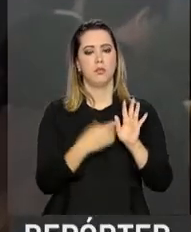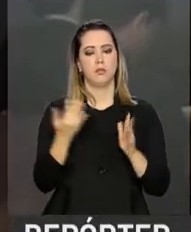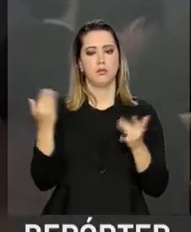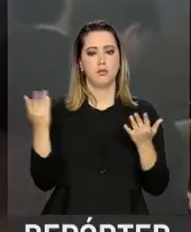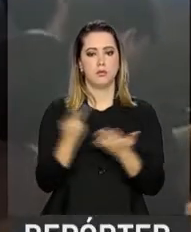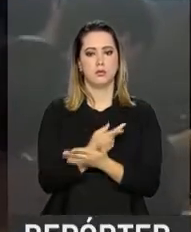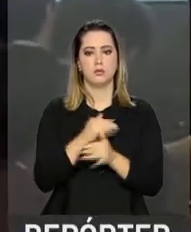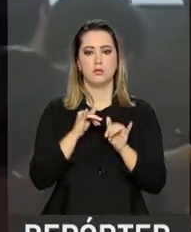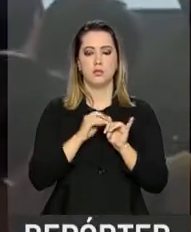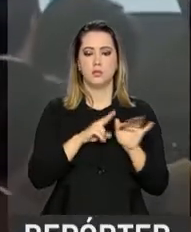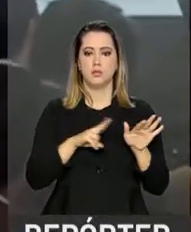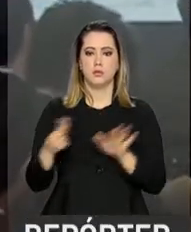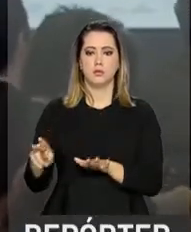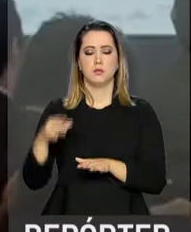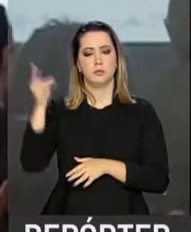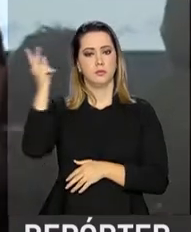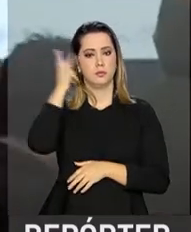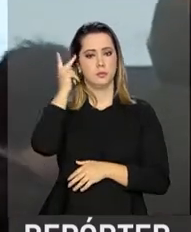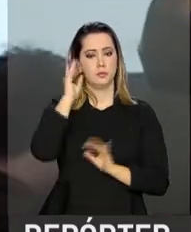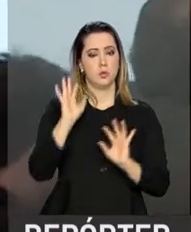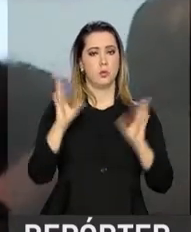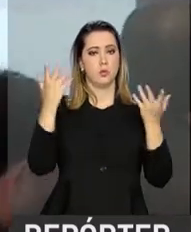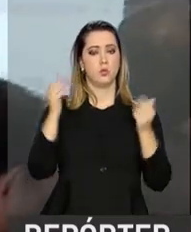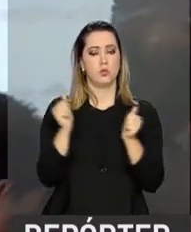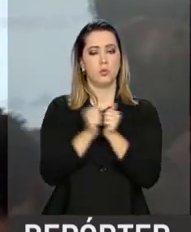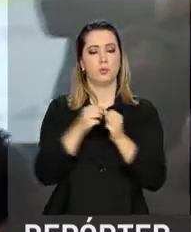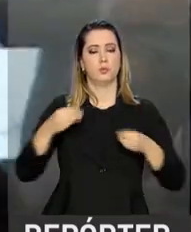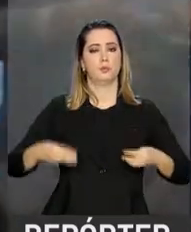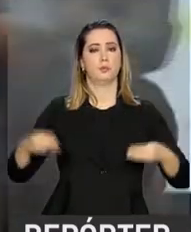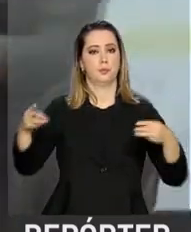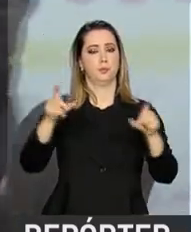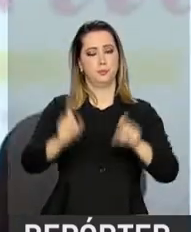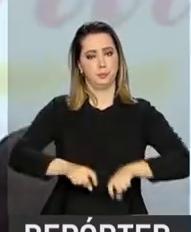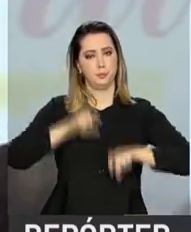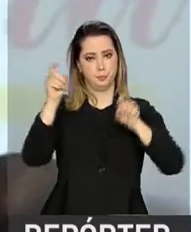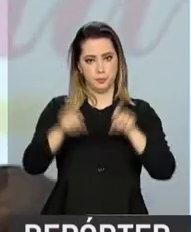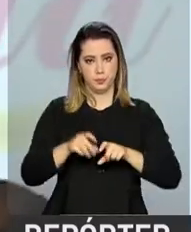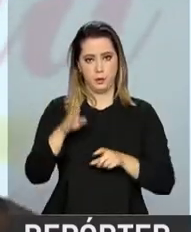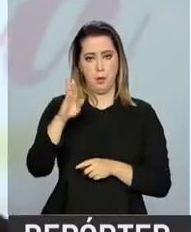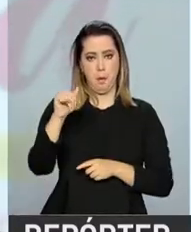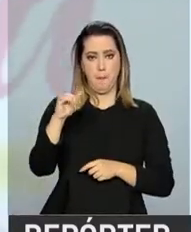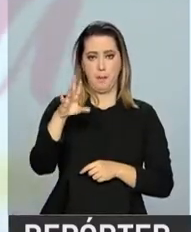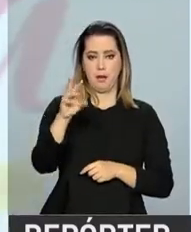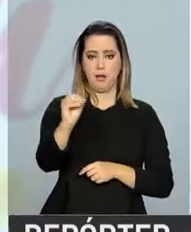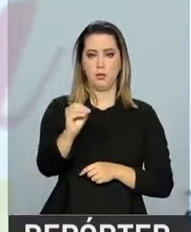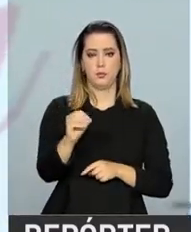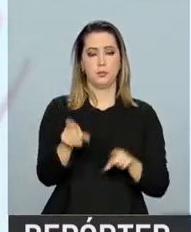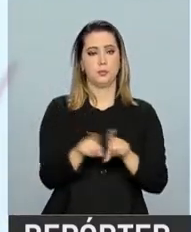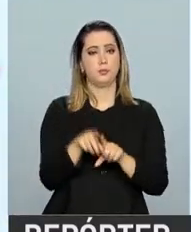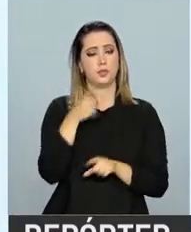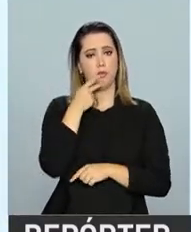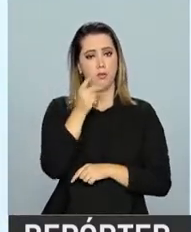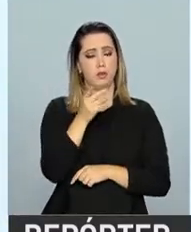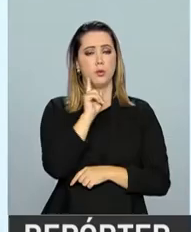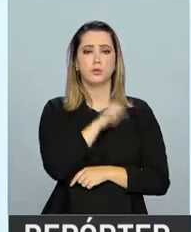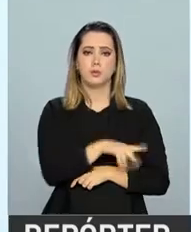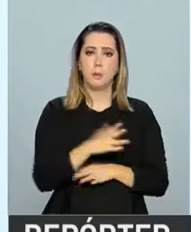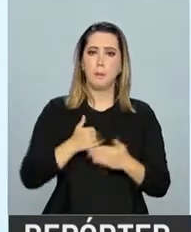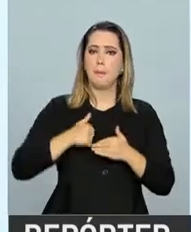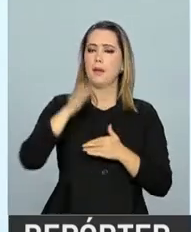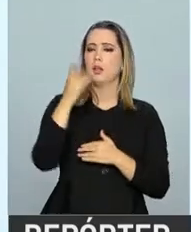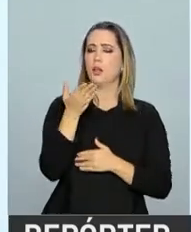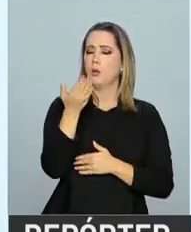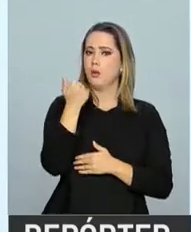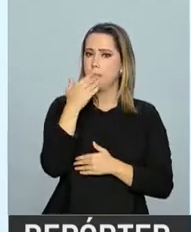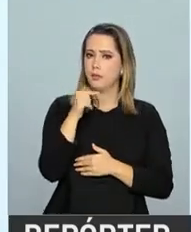são paulo em evento com a presença do ministro da agricultura pecuária e abastecimento blairo maggi na opinião de imagem além de aumentar o